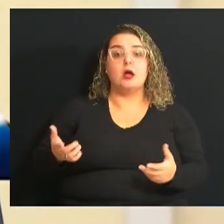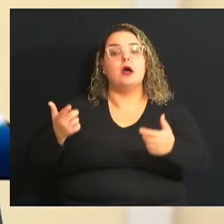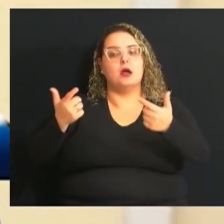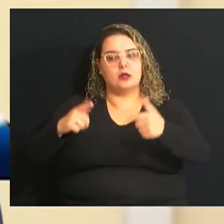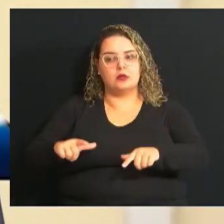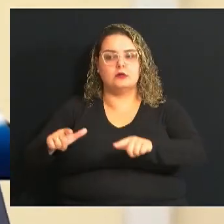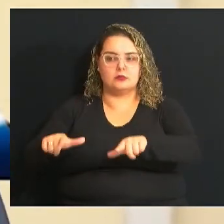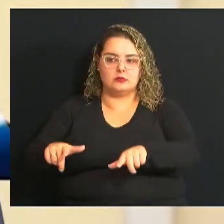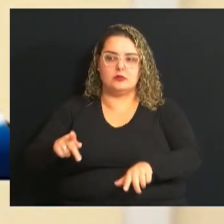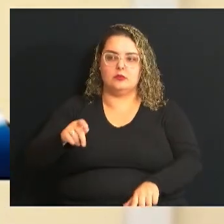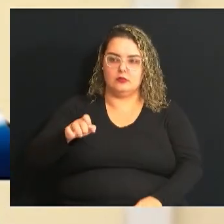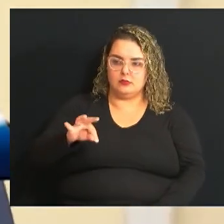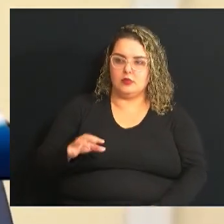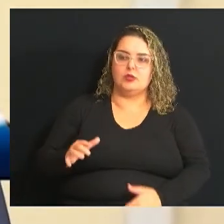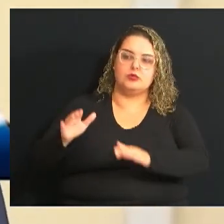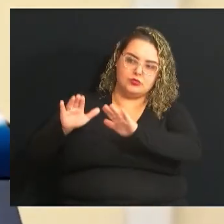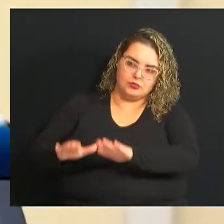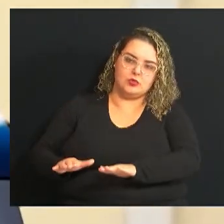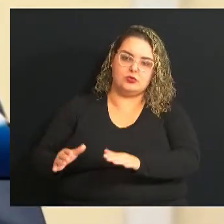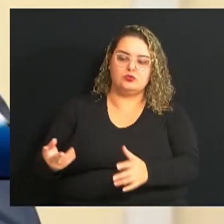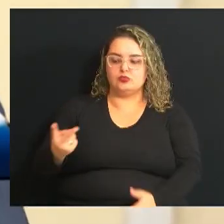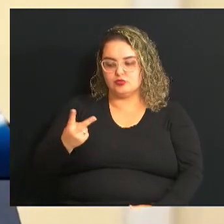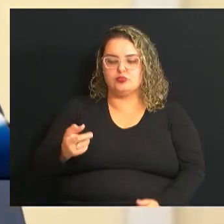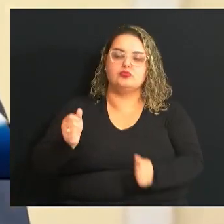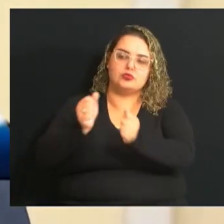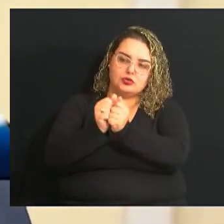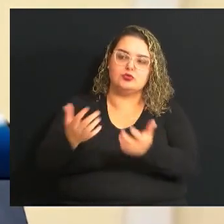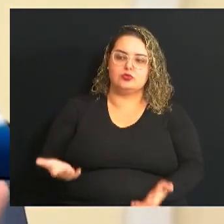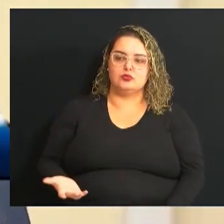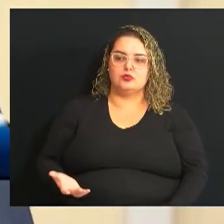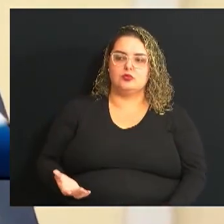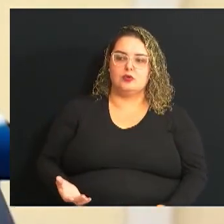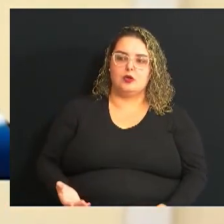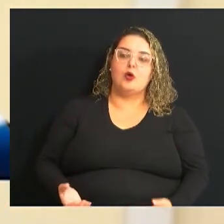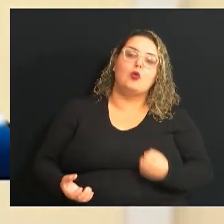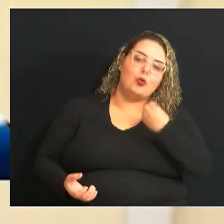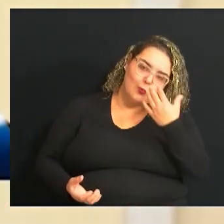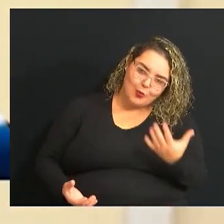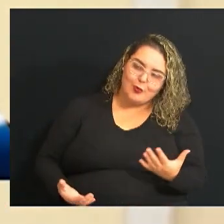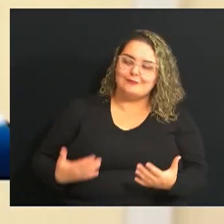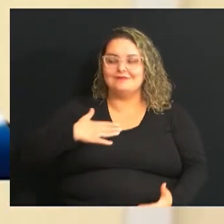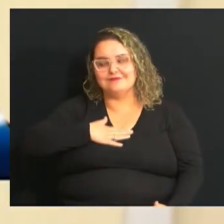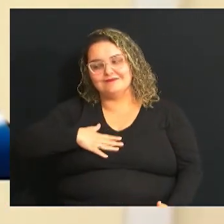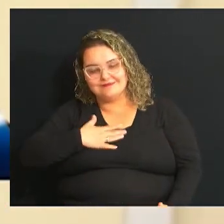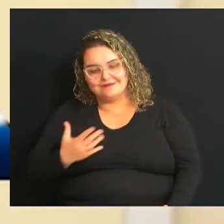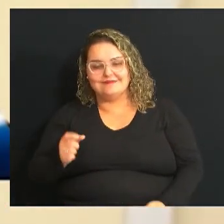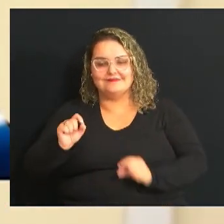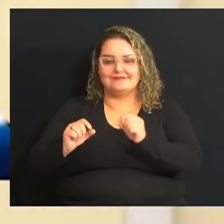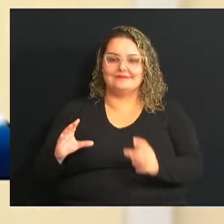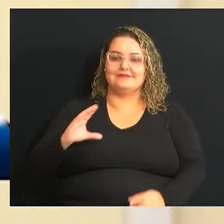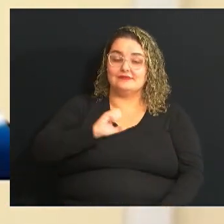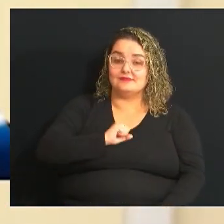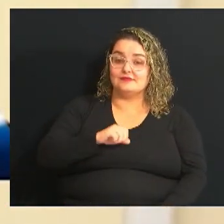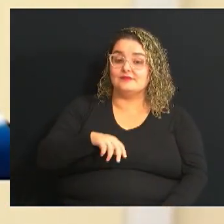os ecopontos. Então ali dentro do próprio ecopontos vai ter locais separados para cada componente eletrônico.